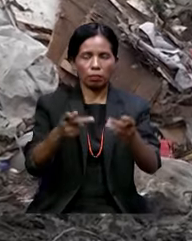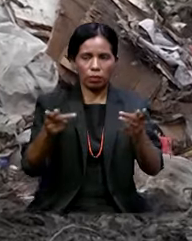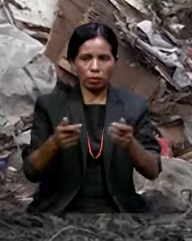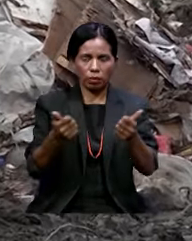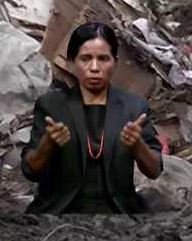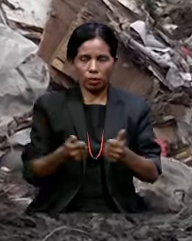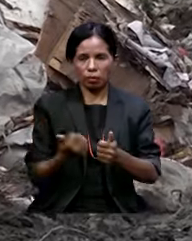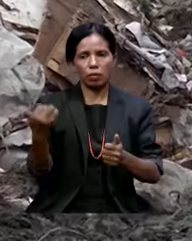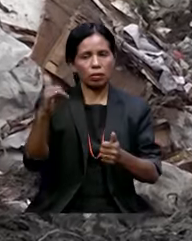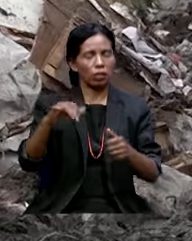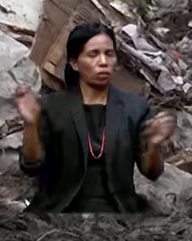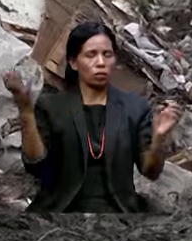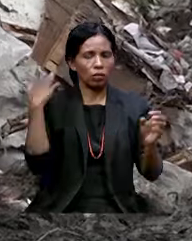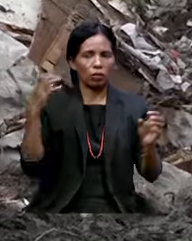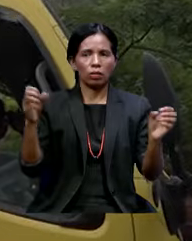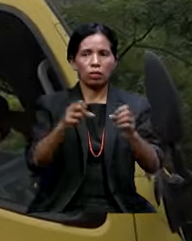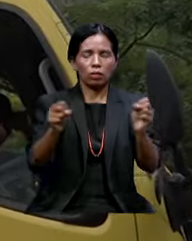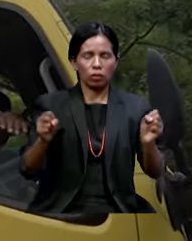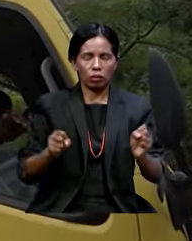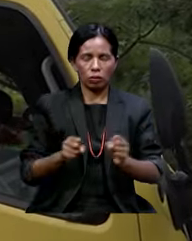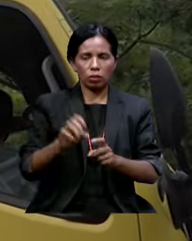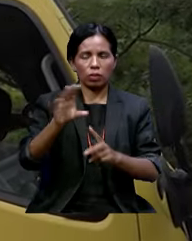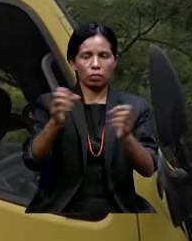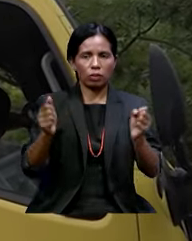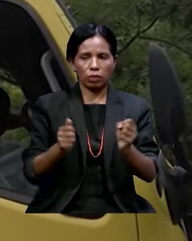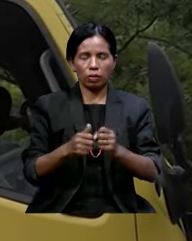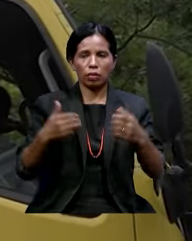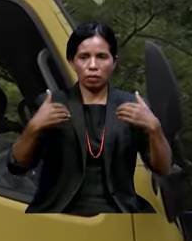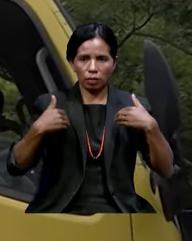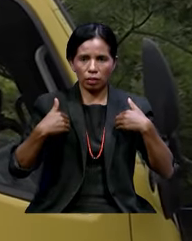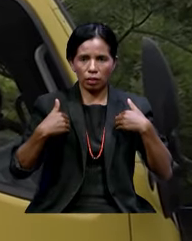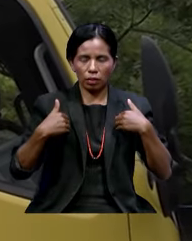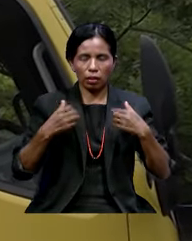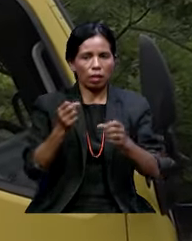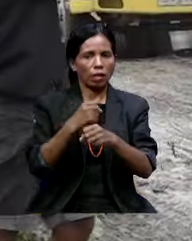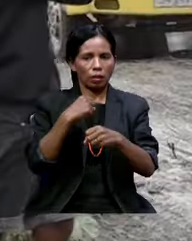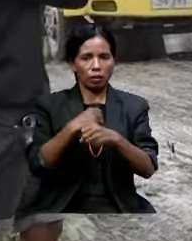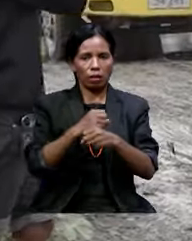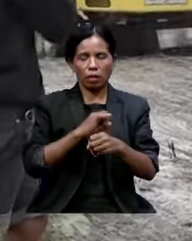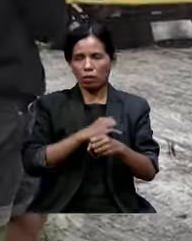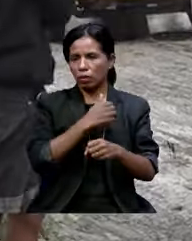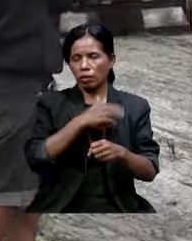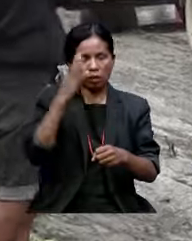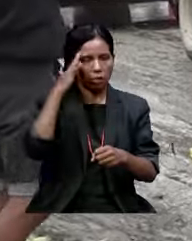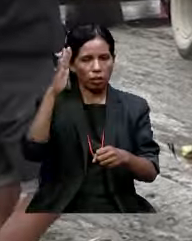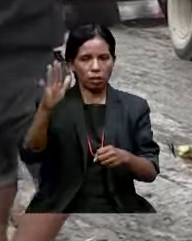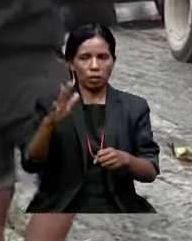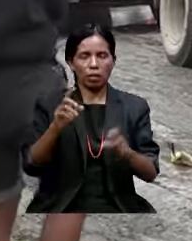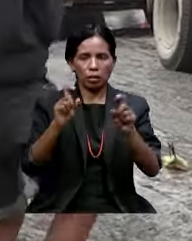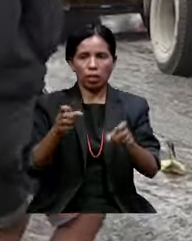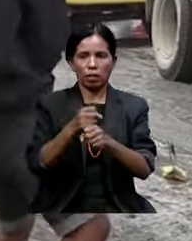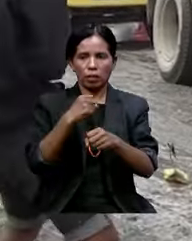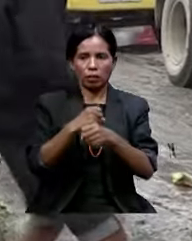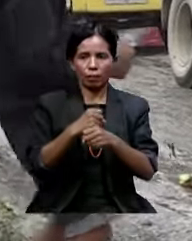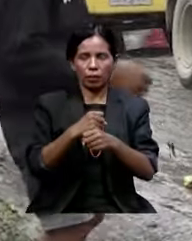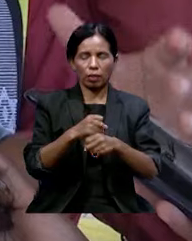uluk lai ha sukus hef sukus o ales oke ia o la halo hala dong hatene mabe ida ne tengi halo por